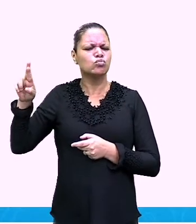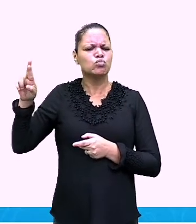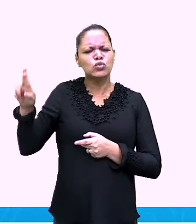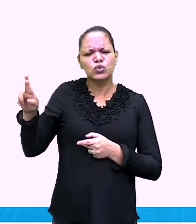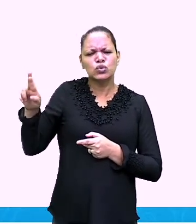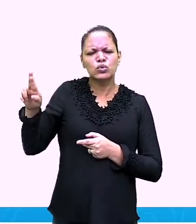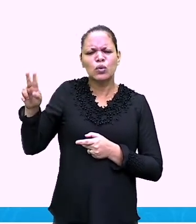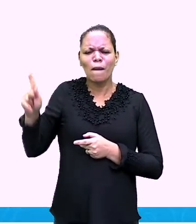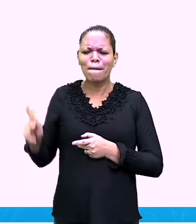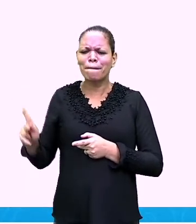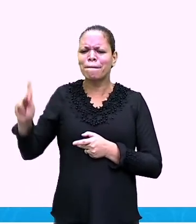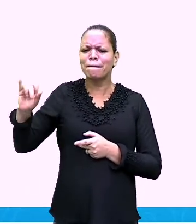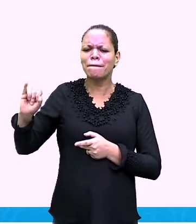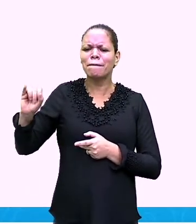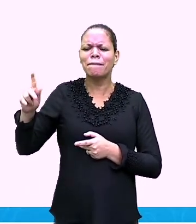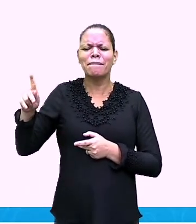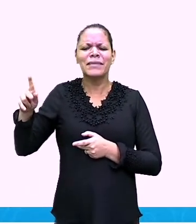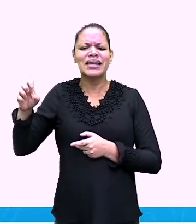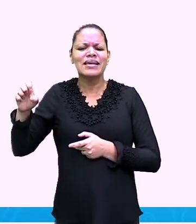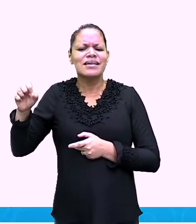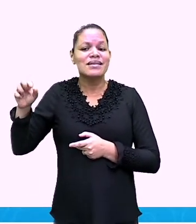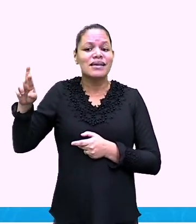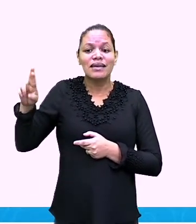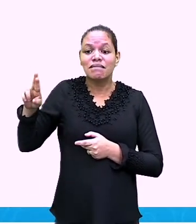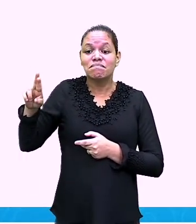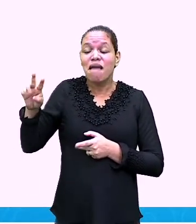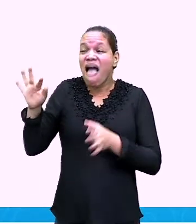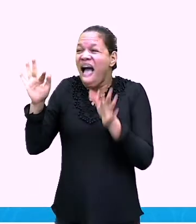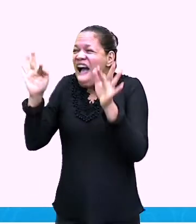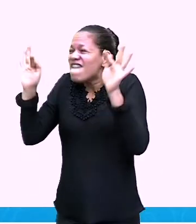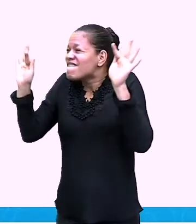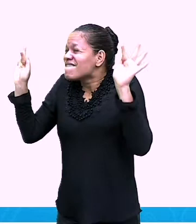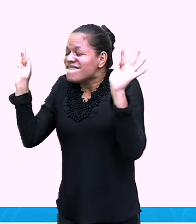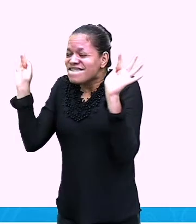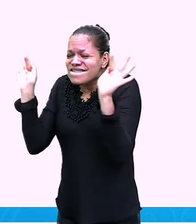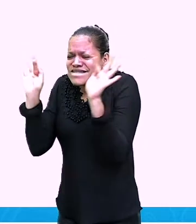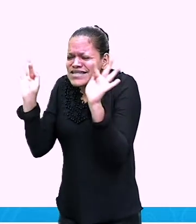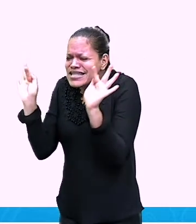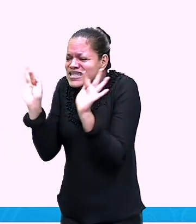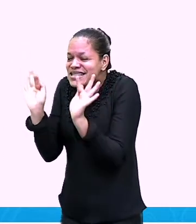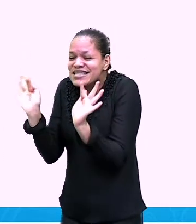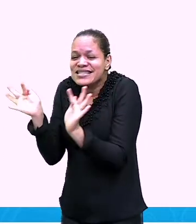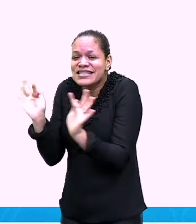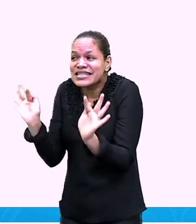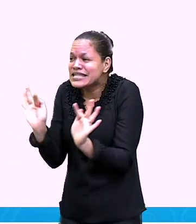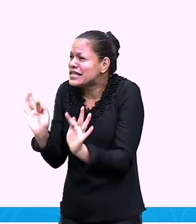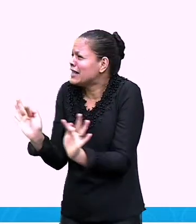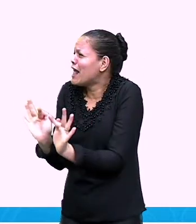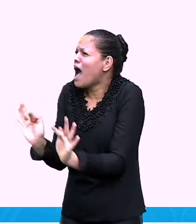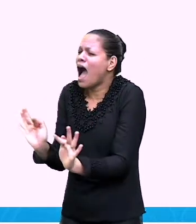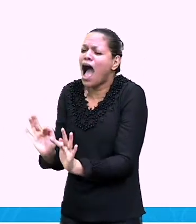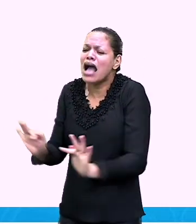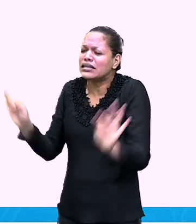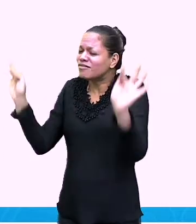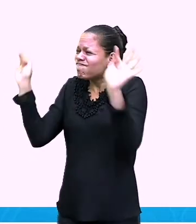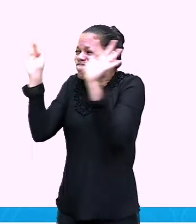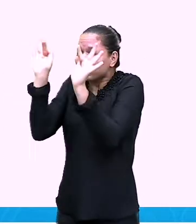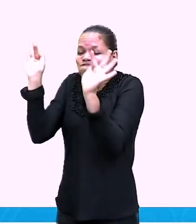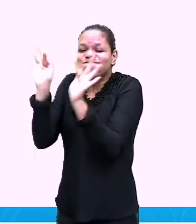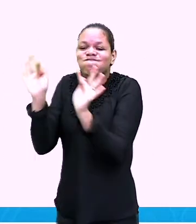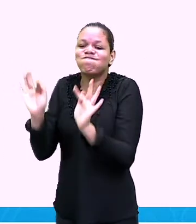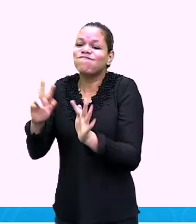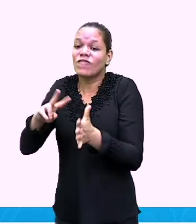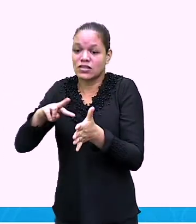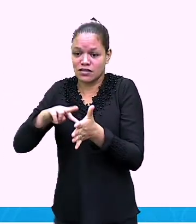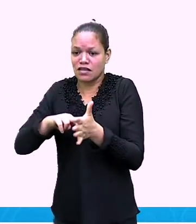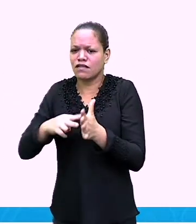que significa isso? Felicidade imensa, uma grande felicidade. Depois lá, quando a professora fez a